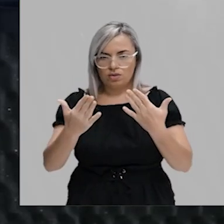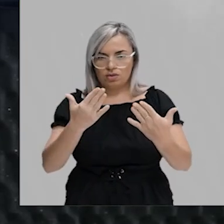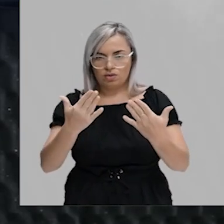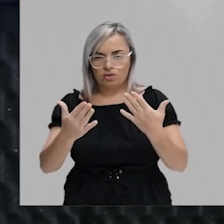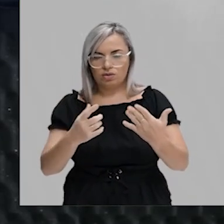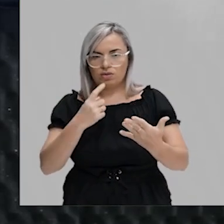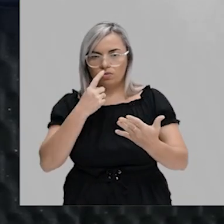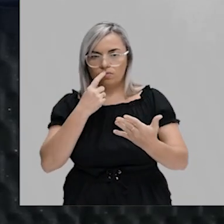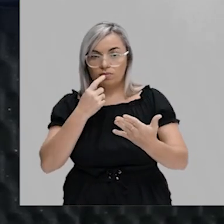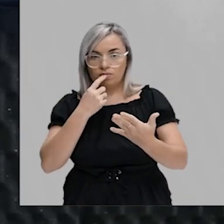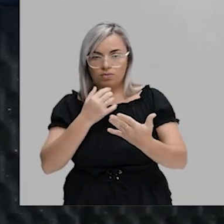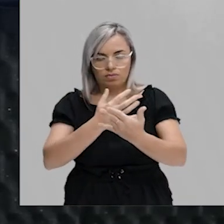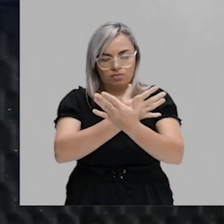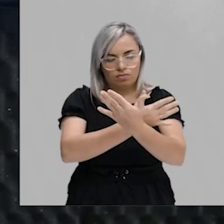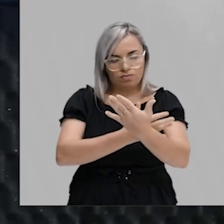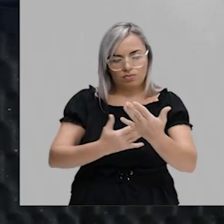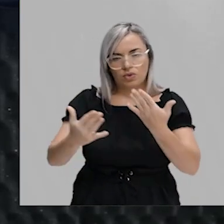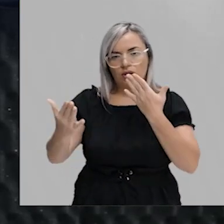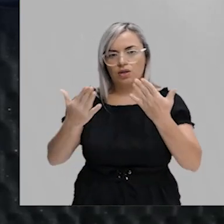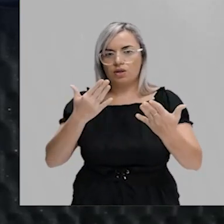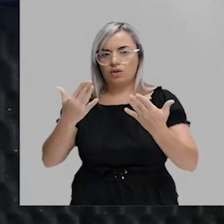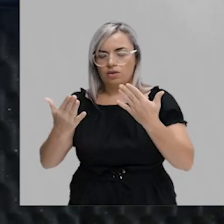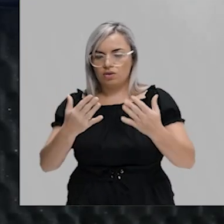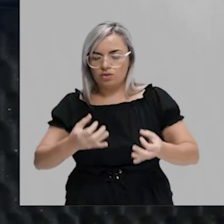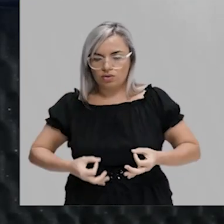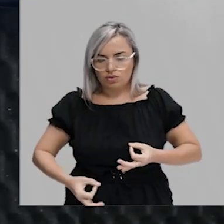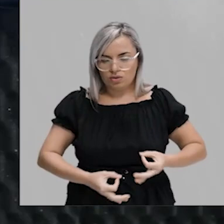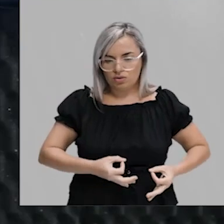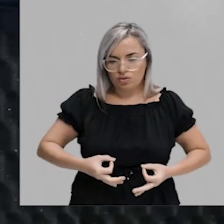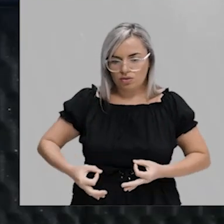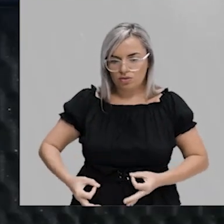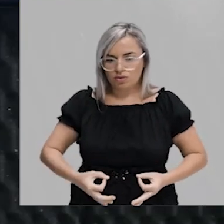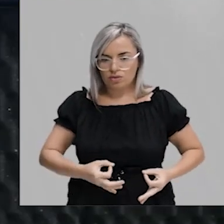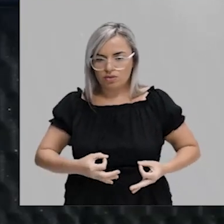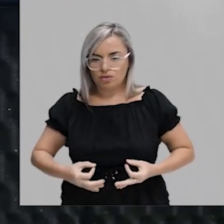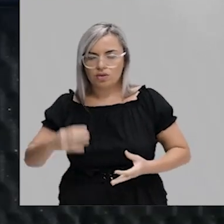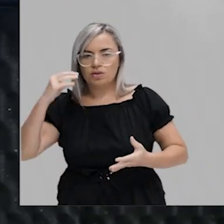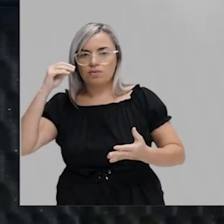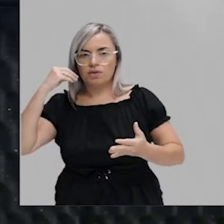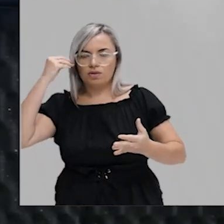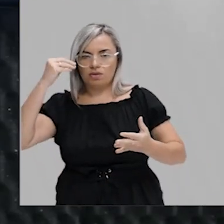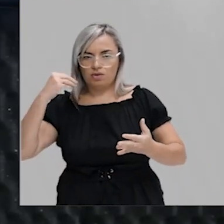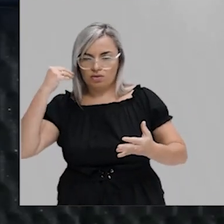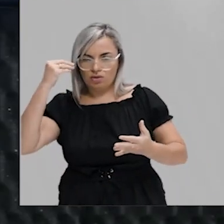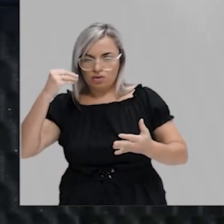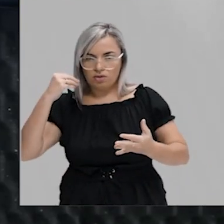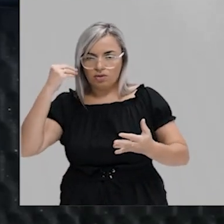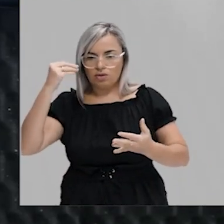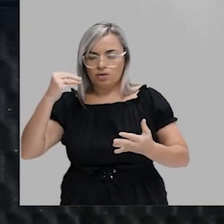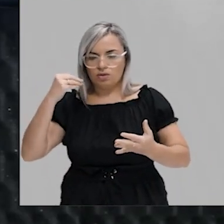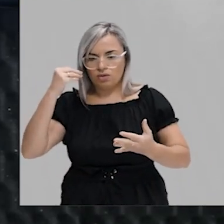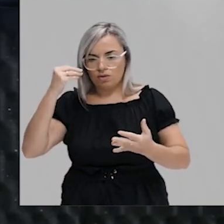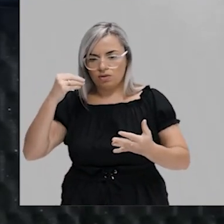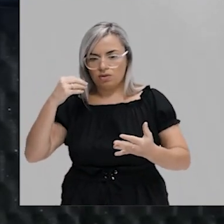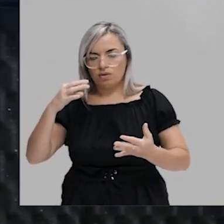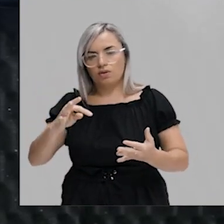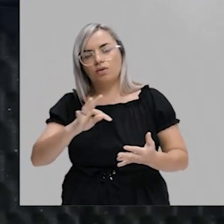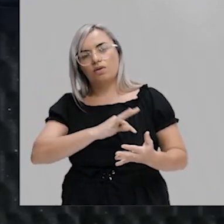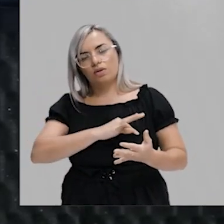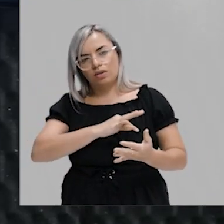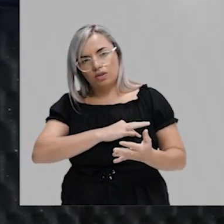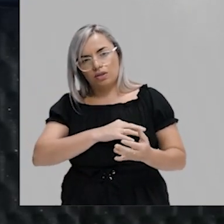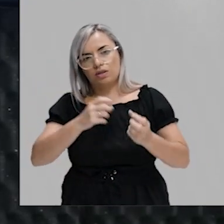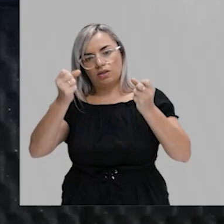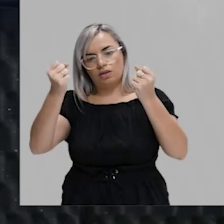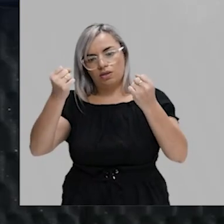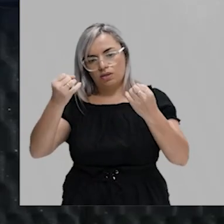encontrado numa cena de crime. Essas amostras foram submetidas ao laboratório, naquela técnica que eu acabei de